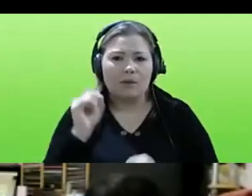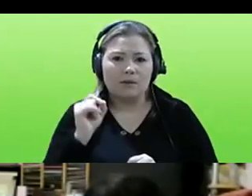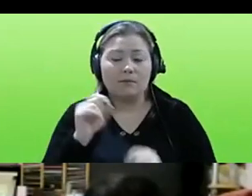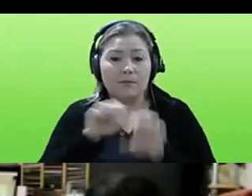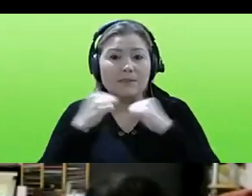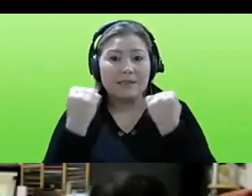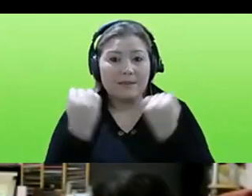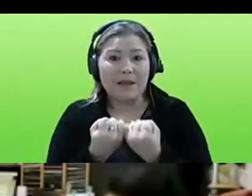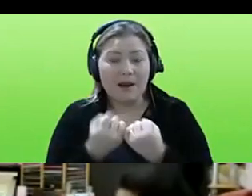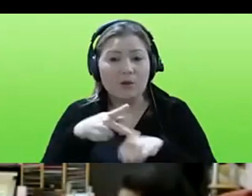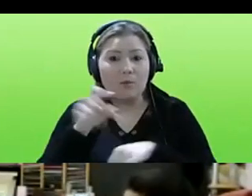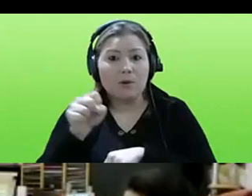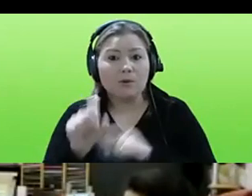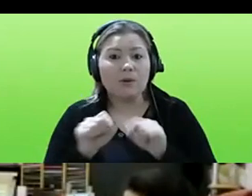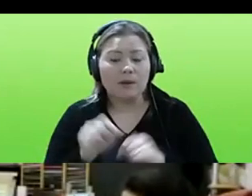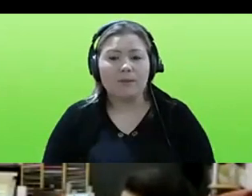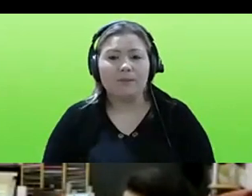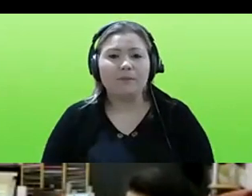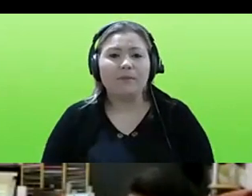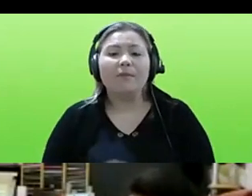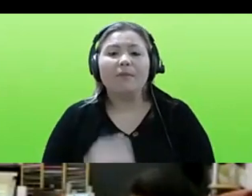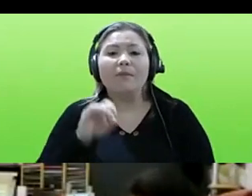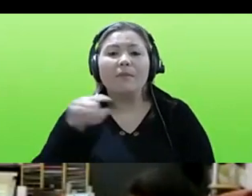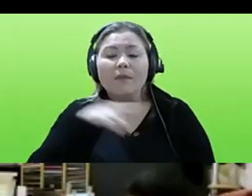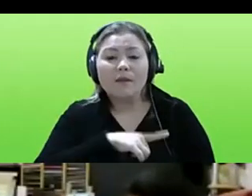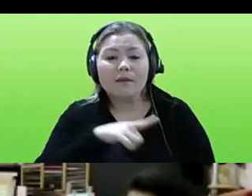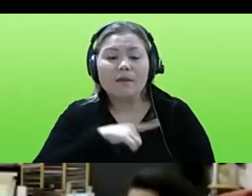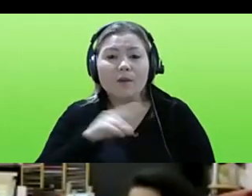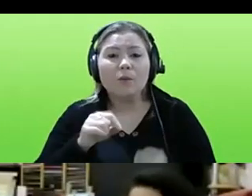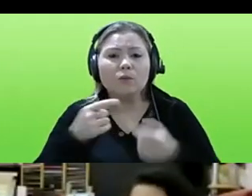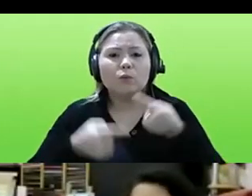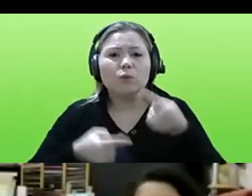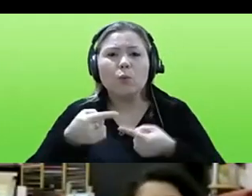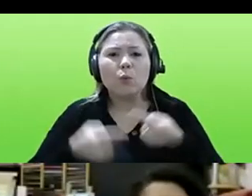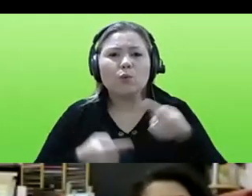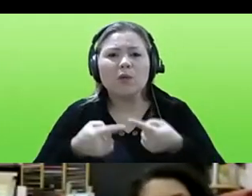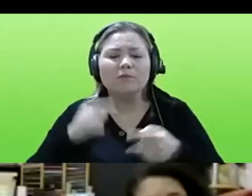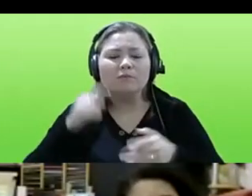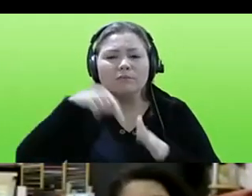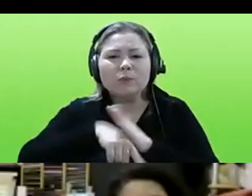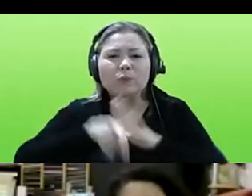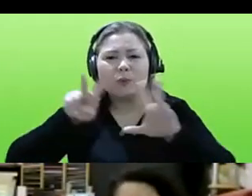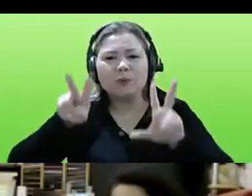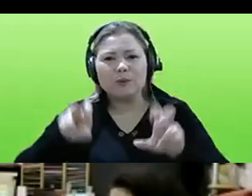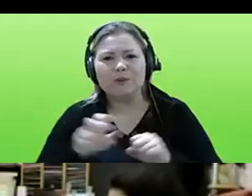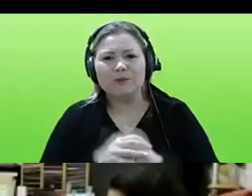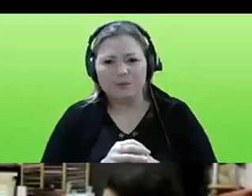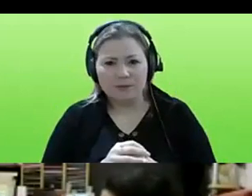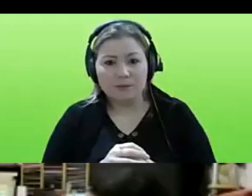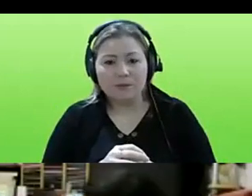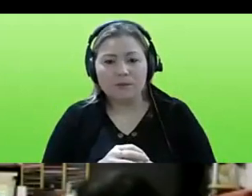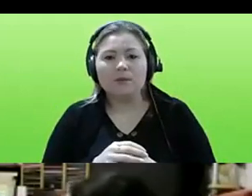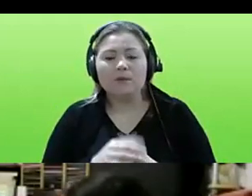de pós-graduação é que tenhamos discussões aprofundadas em torno